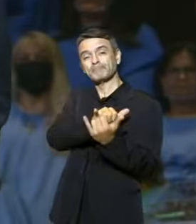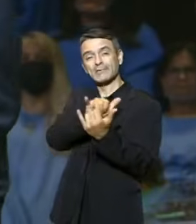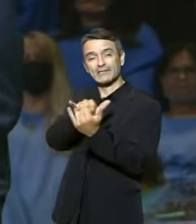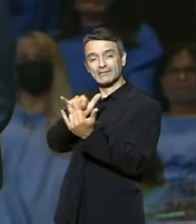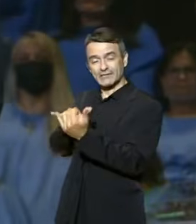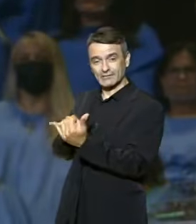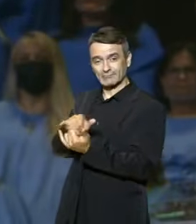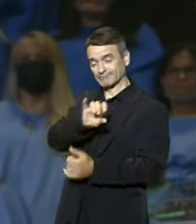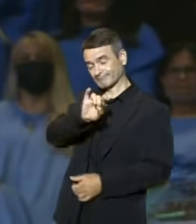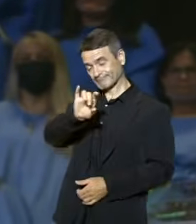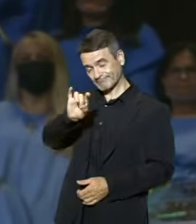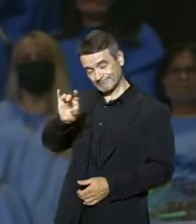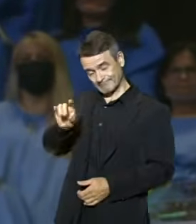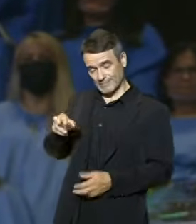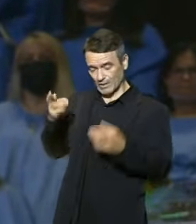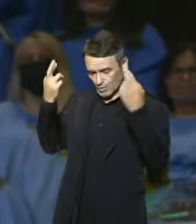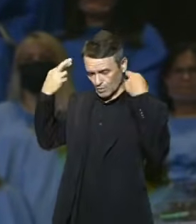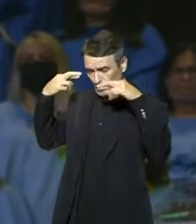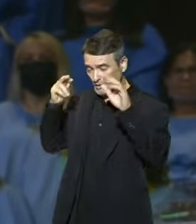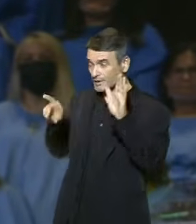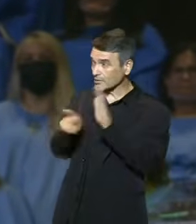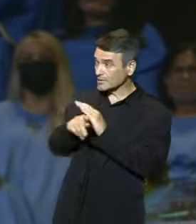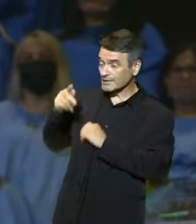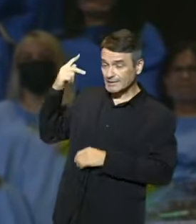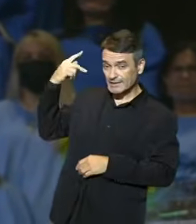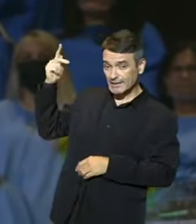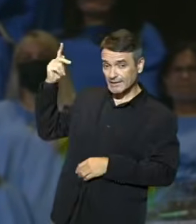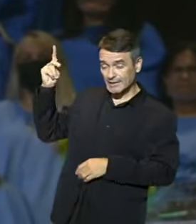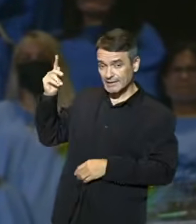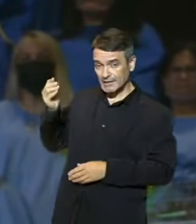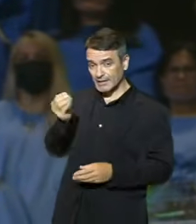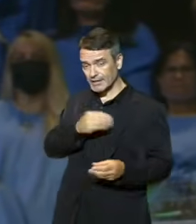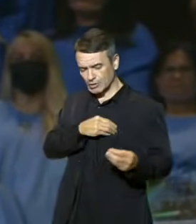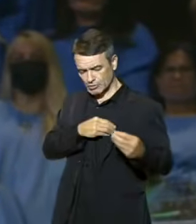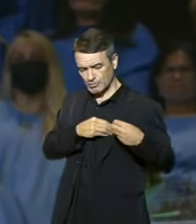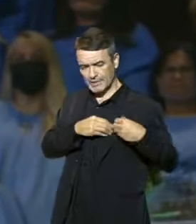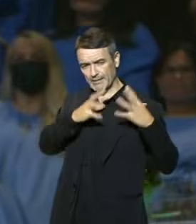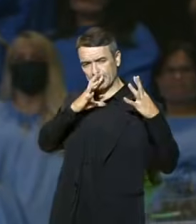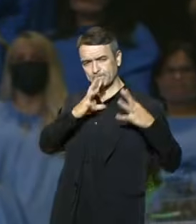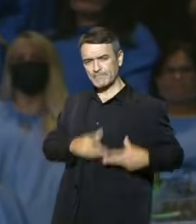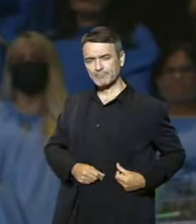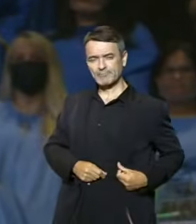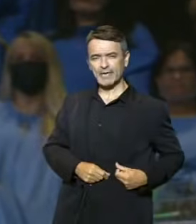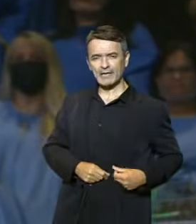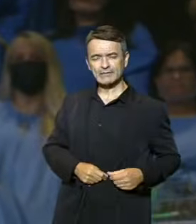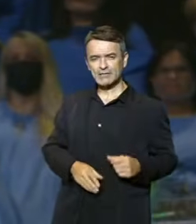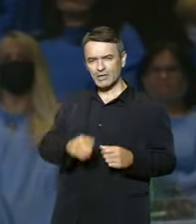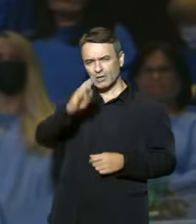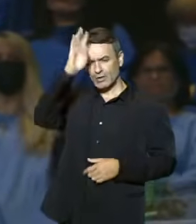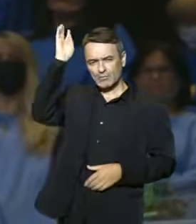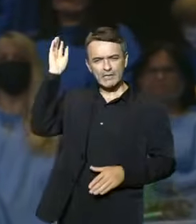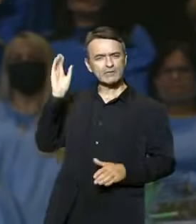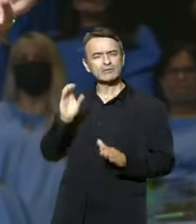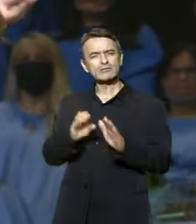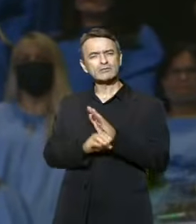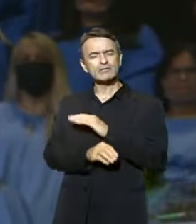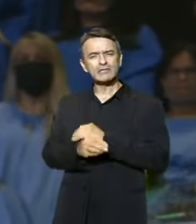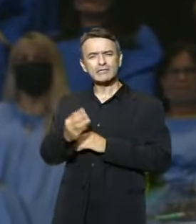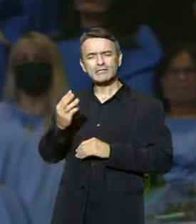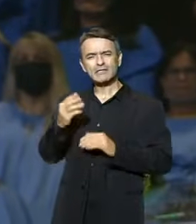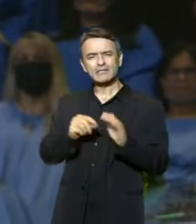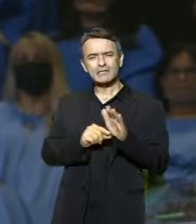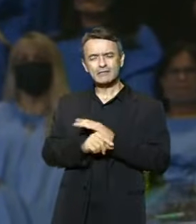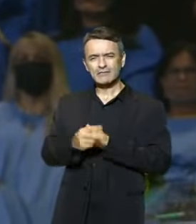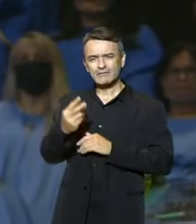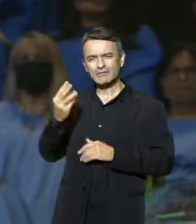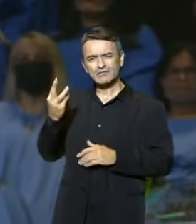Jesus é o Cordeiro de Deus que tira o pecado do mundo. Romanos 3:23 vai dizer: todos pecaram, estão